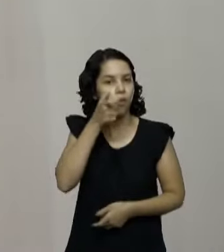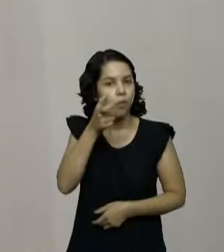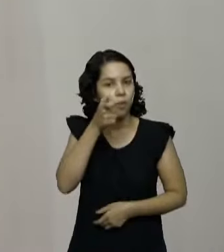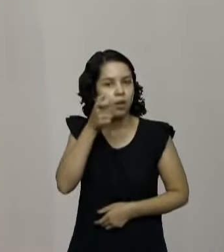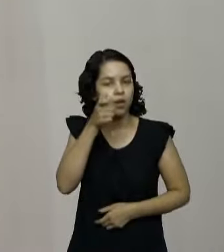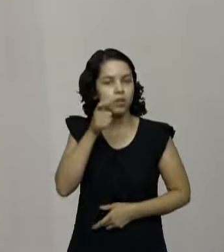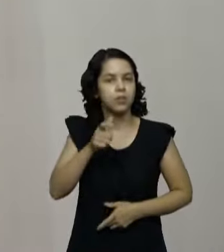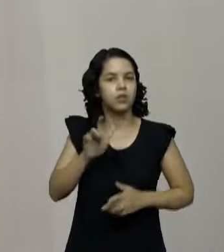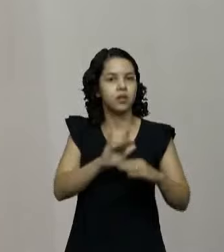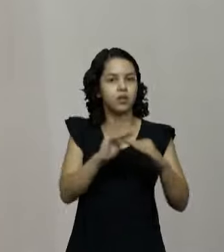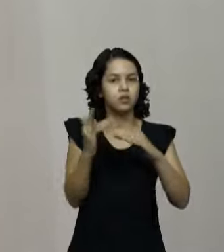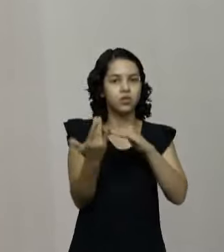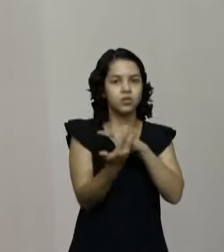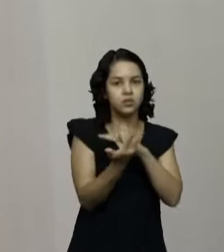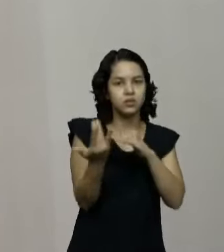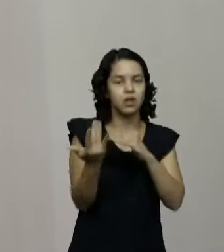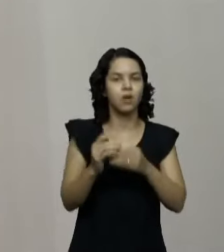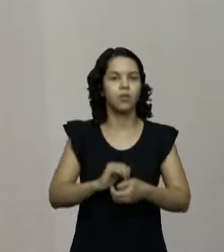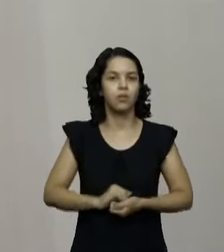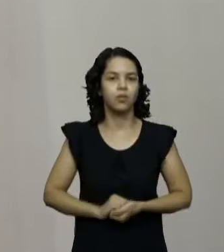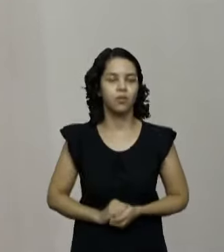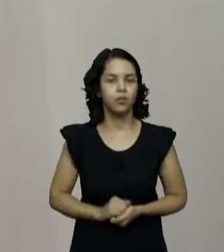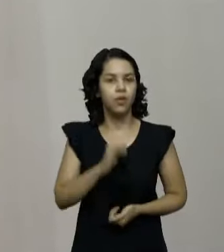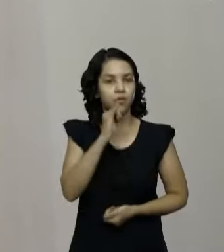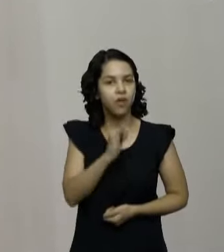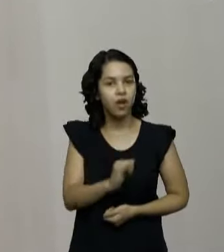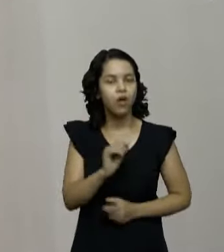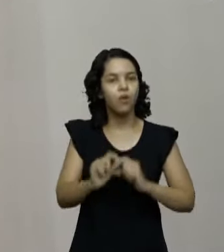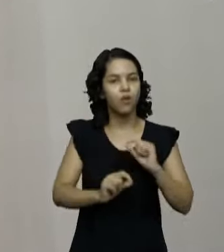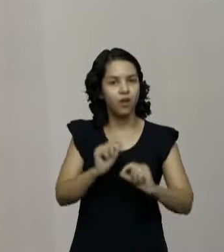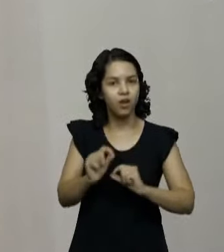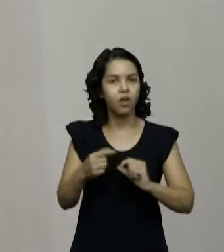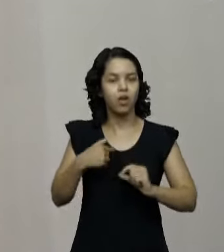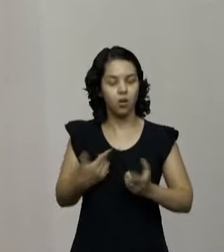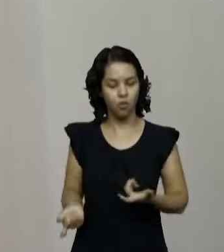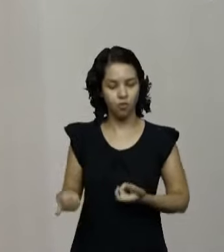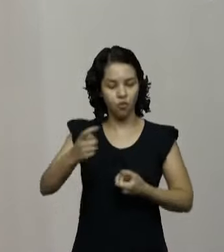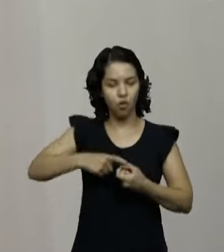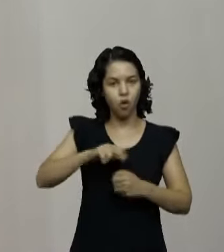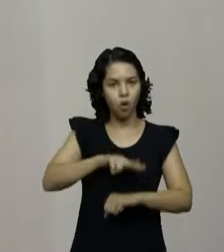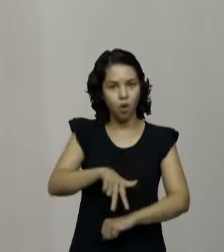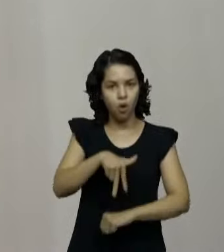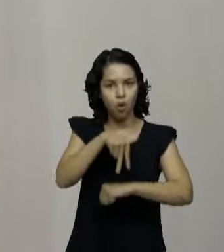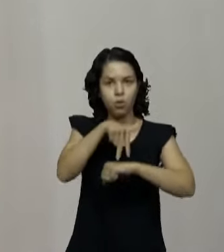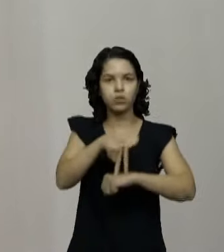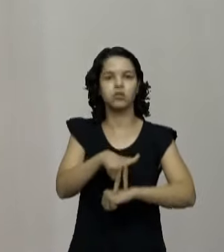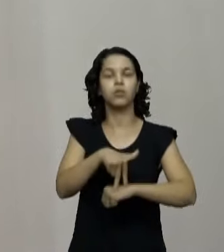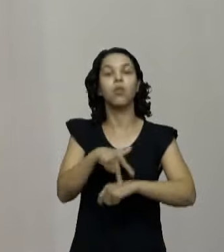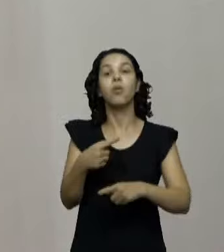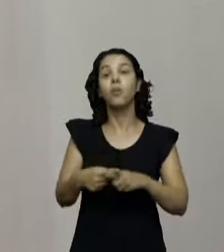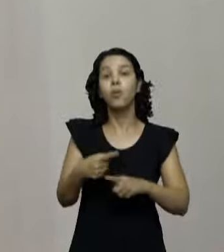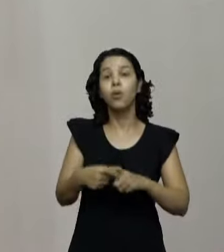redes sociais, dizer que eu estou voltando a essa tribuna porque